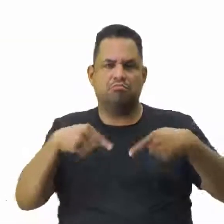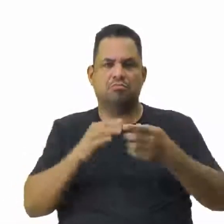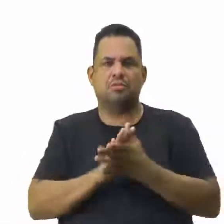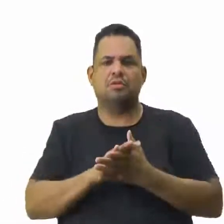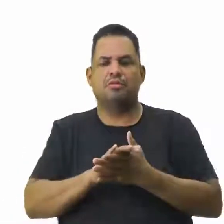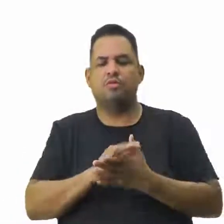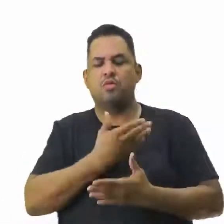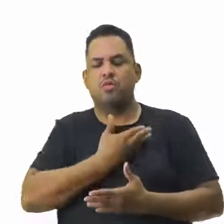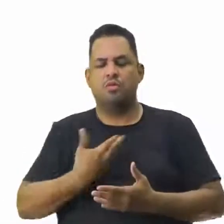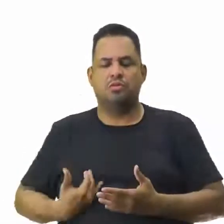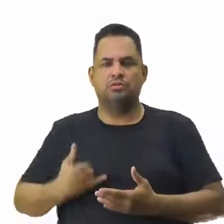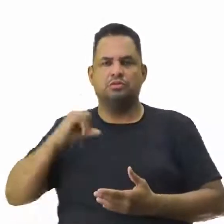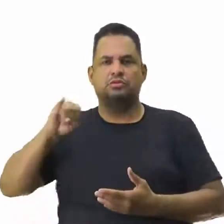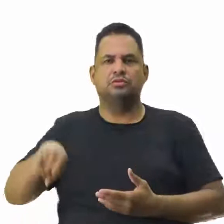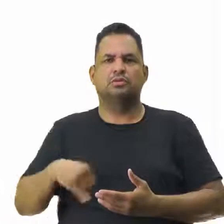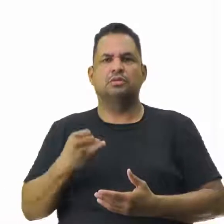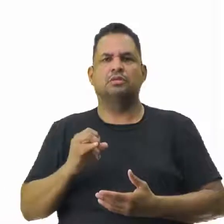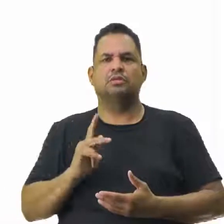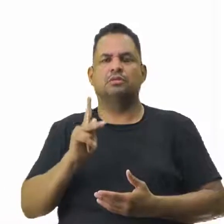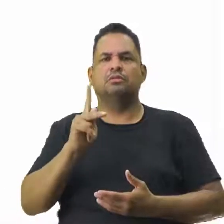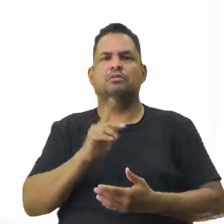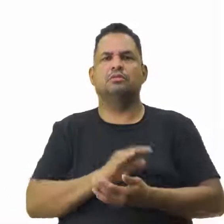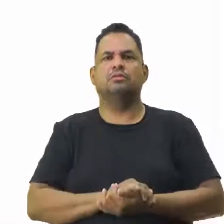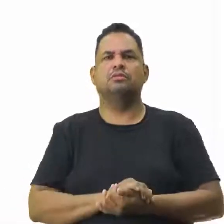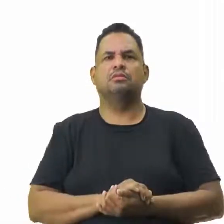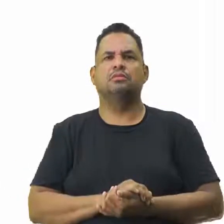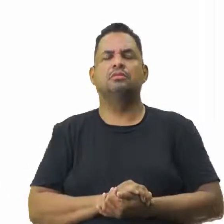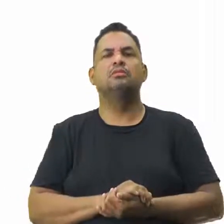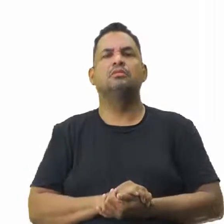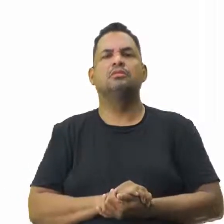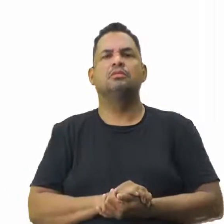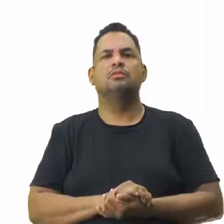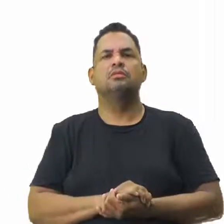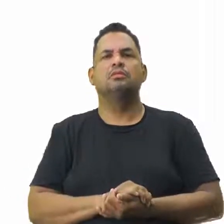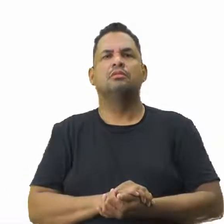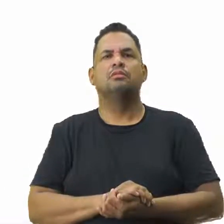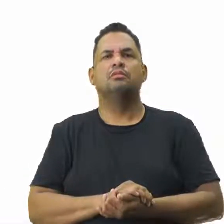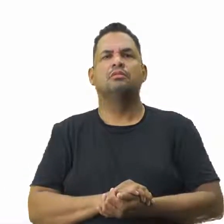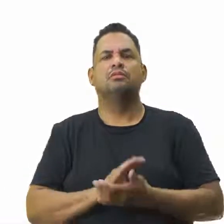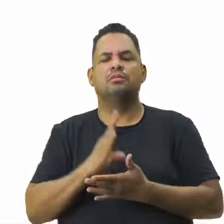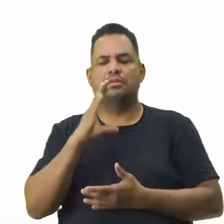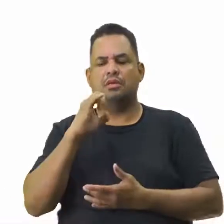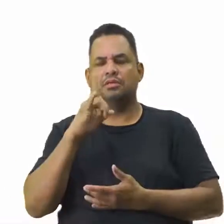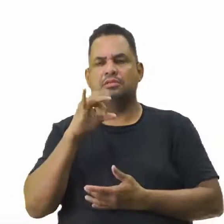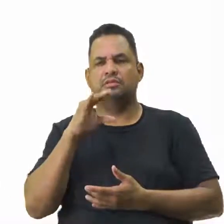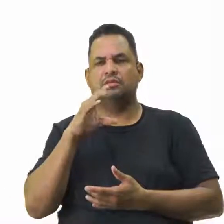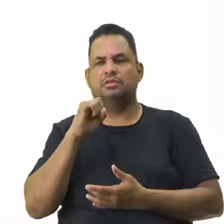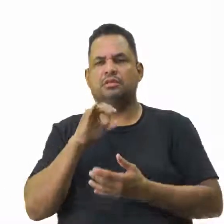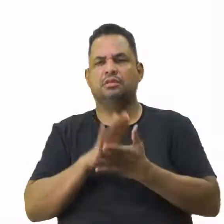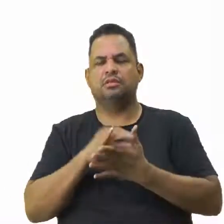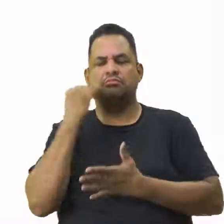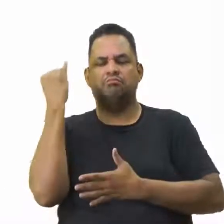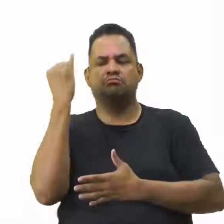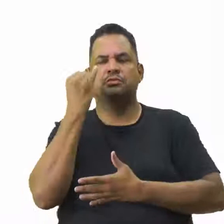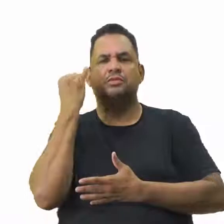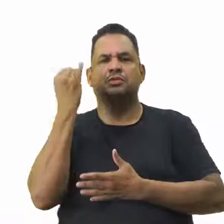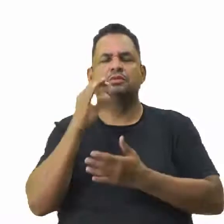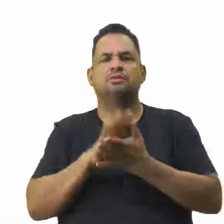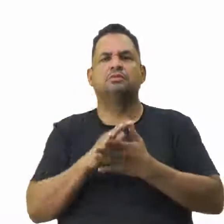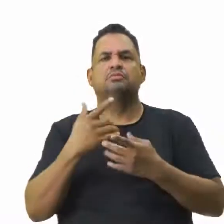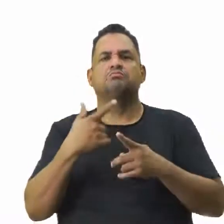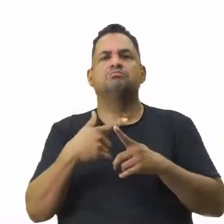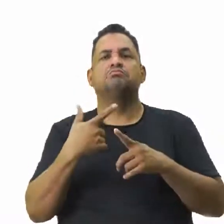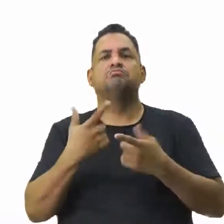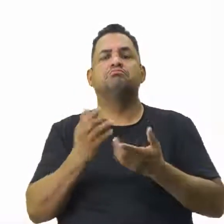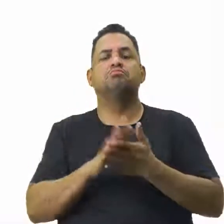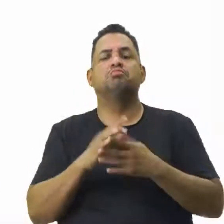concurso. Beleza? Tá? A casterita era tão importante, mas tão importante que eles levavam até